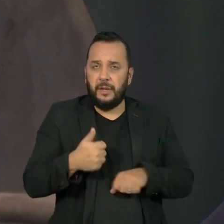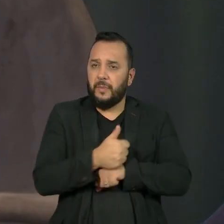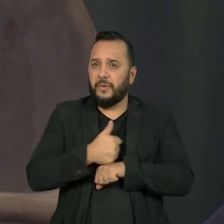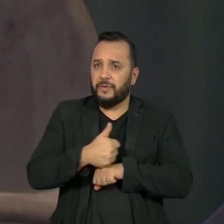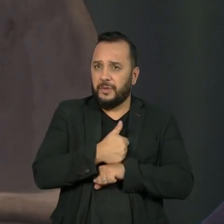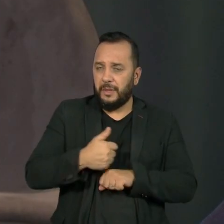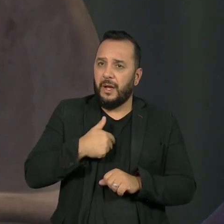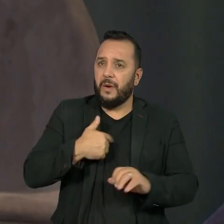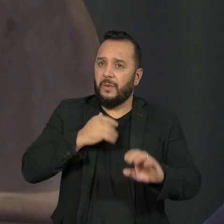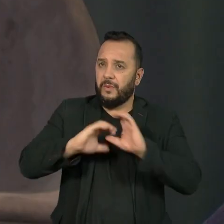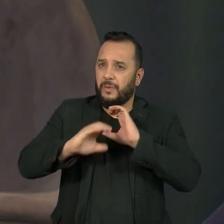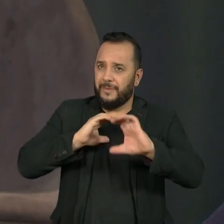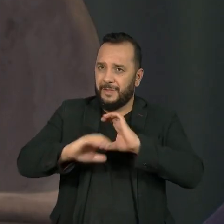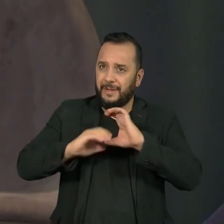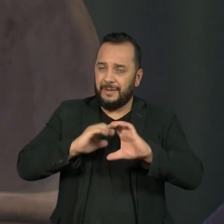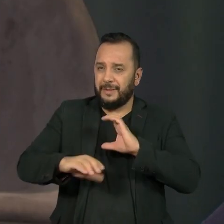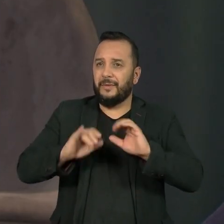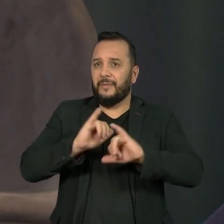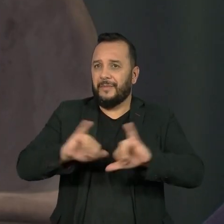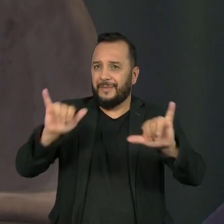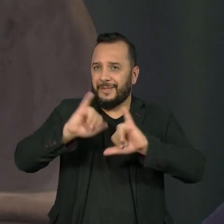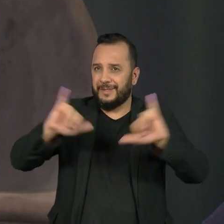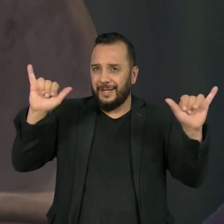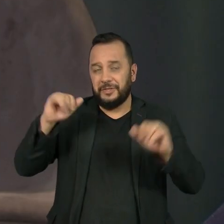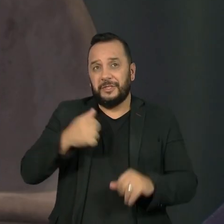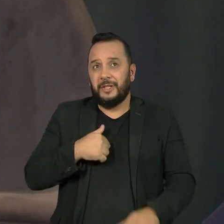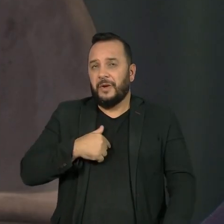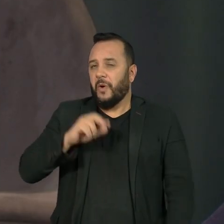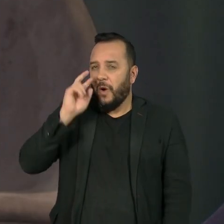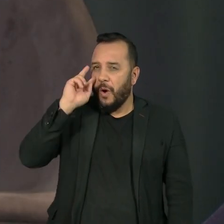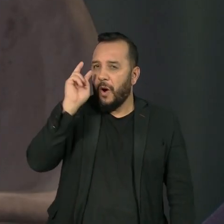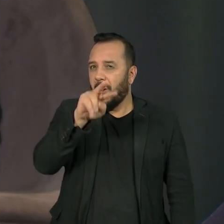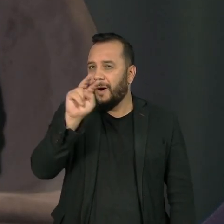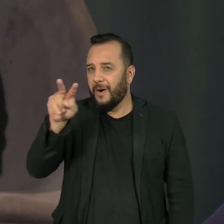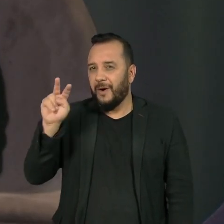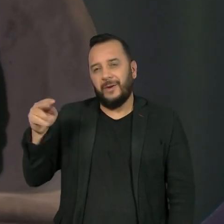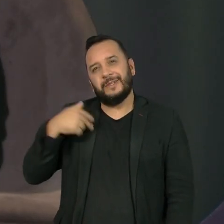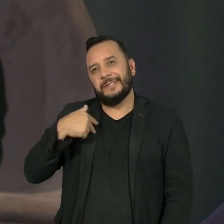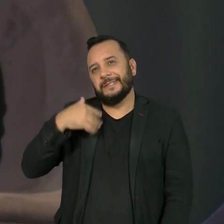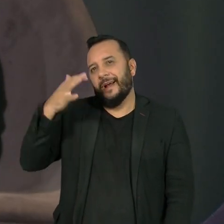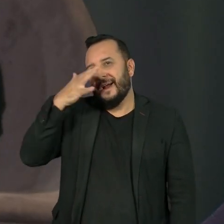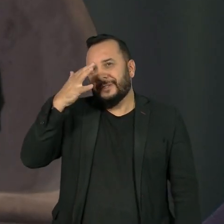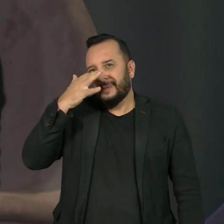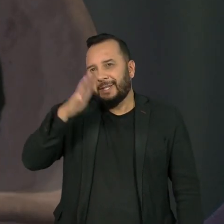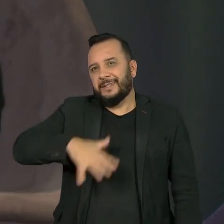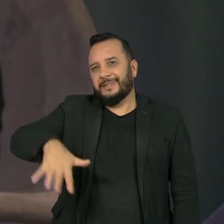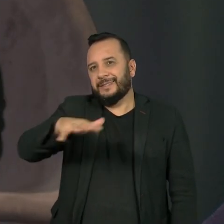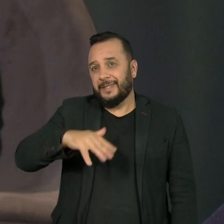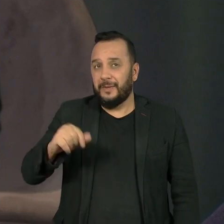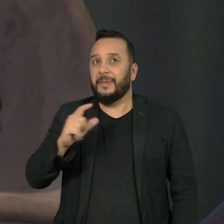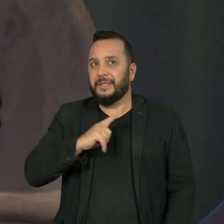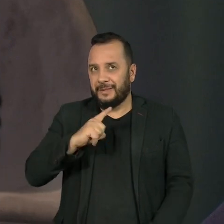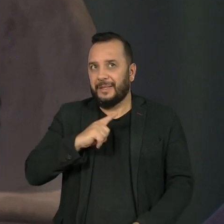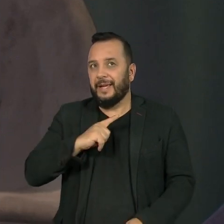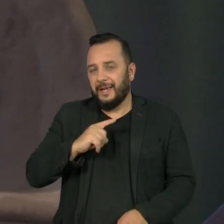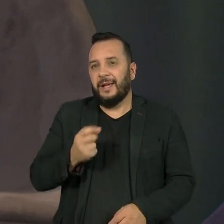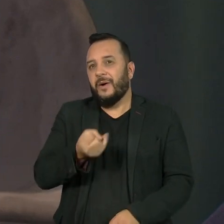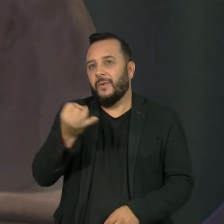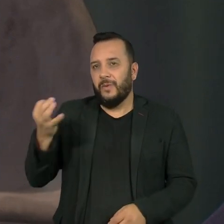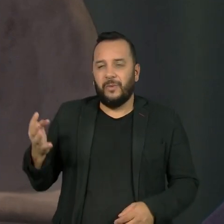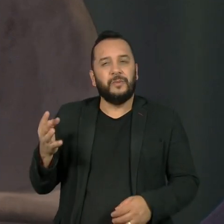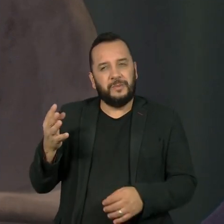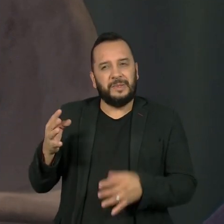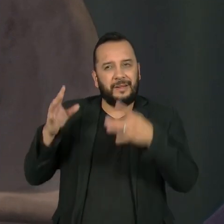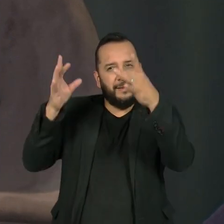de publicidade, é um mercado que, obviamente, eu olho com admiração, mas vejo as peculiaridades que precisam para que no